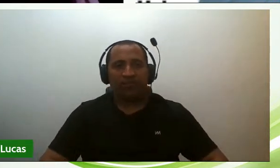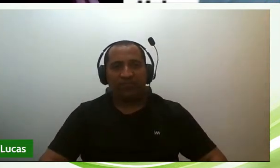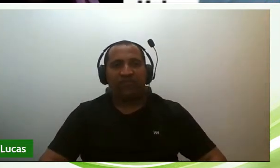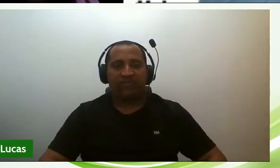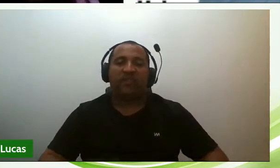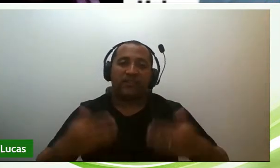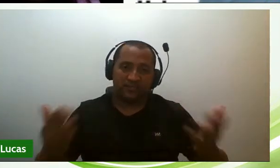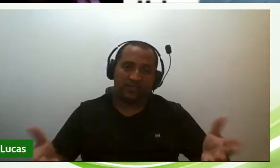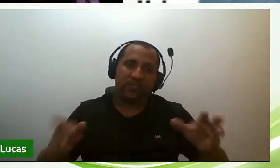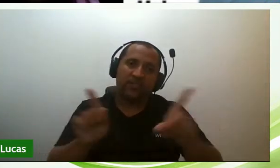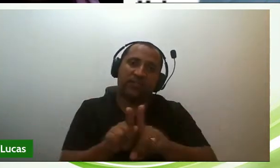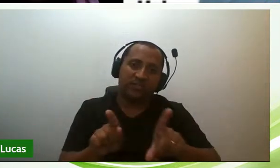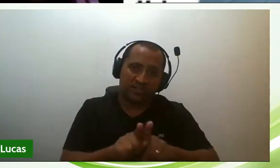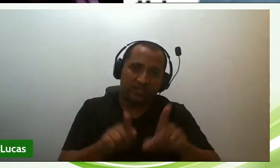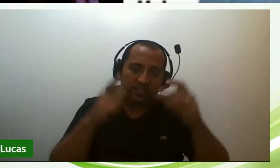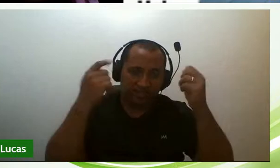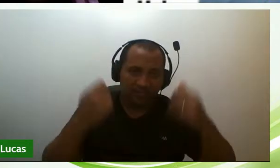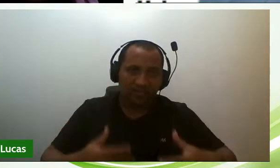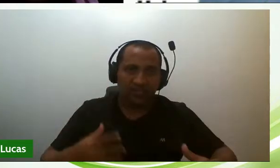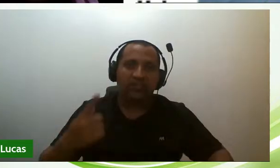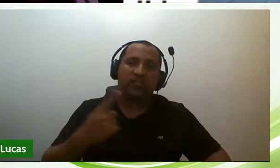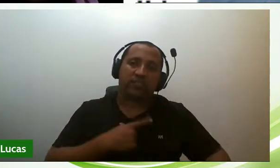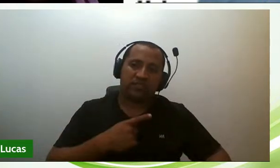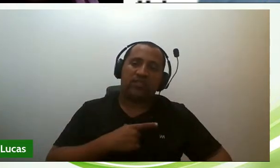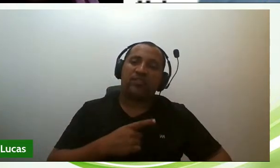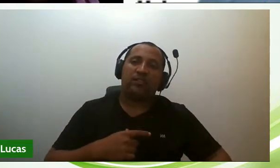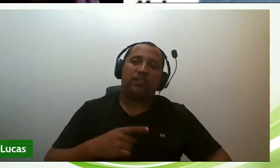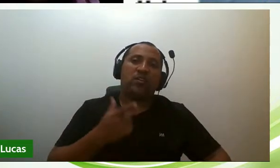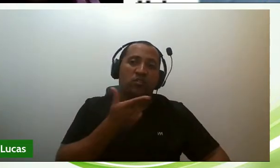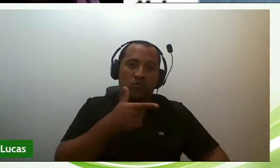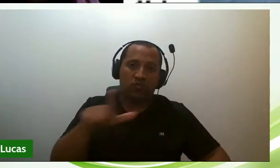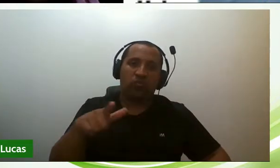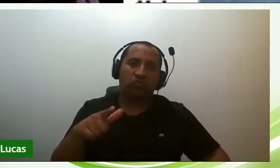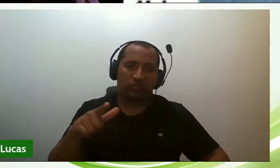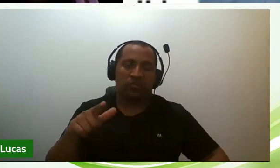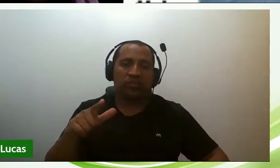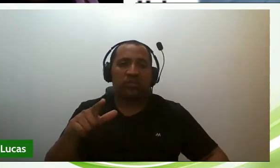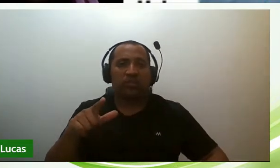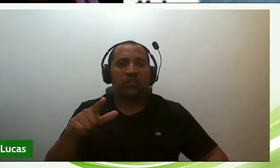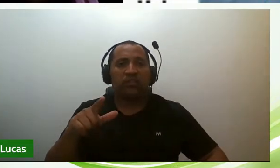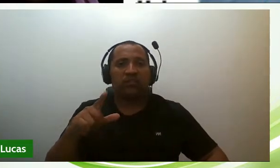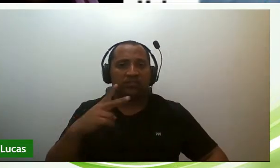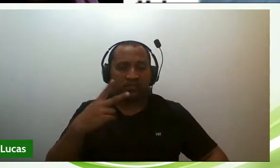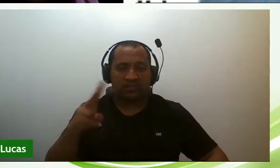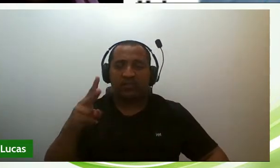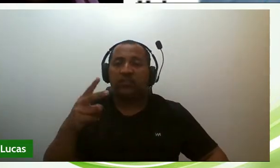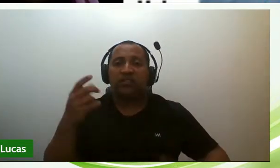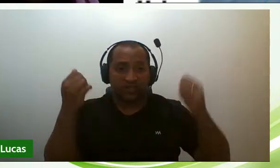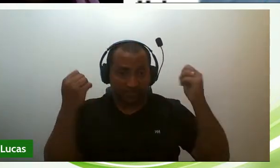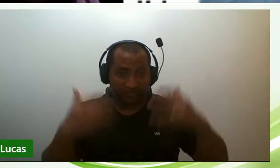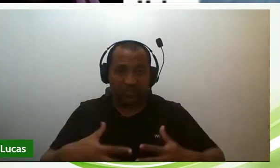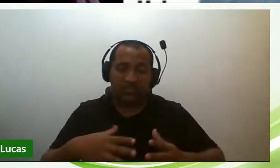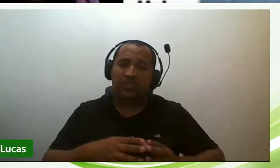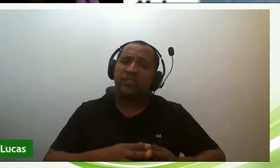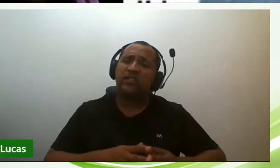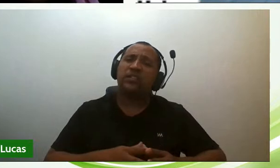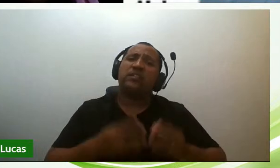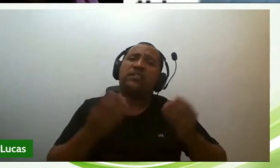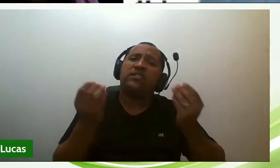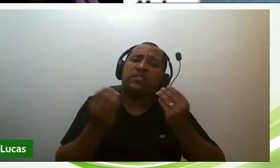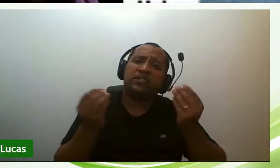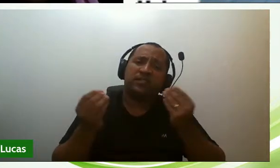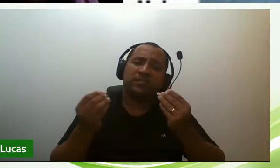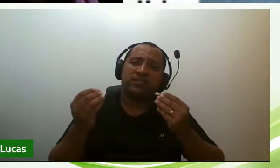na sequência, tem uma questão bem alinhada com esse comentário, né, que diz o seguinte: como